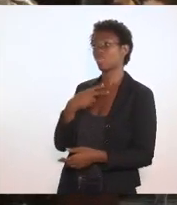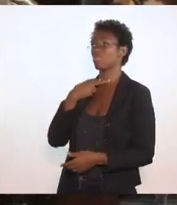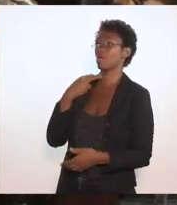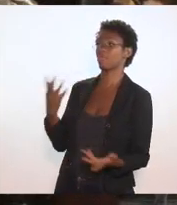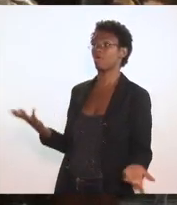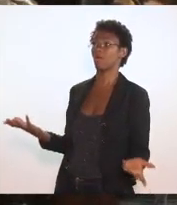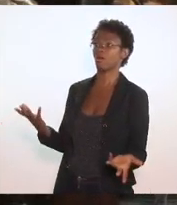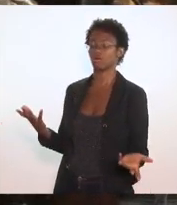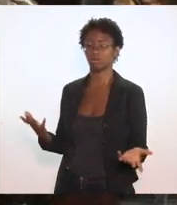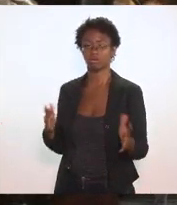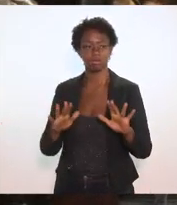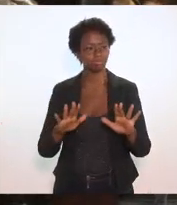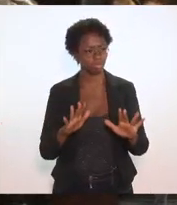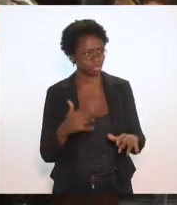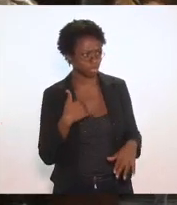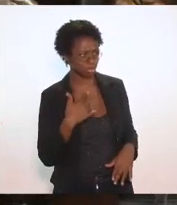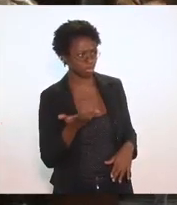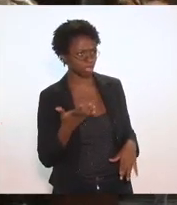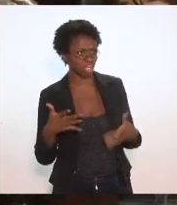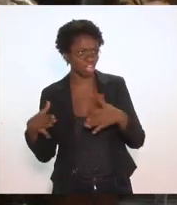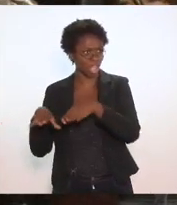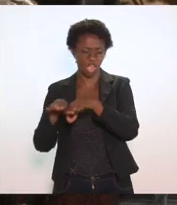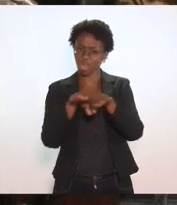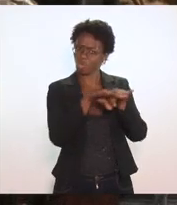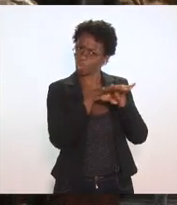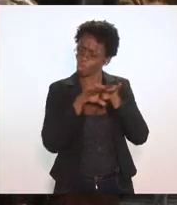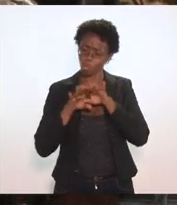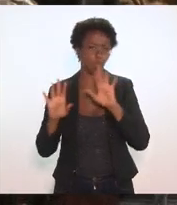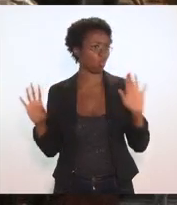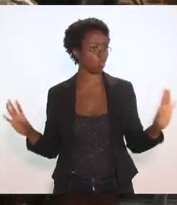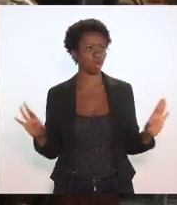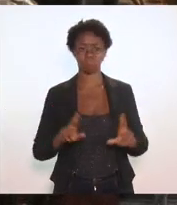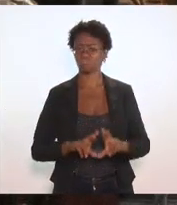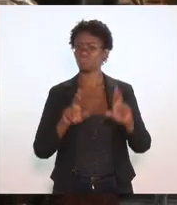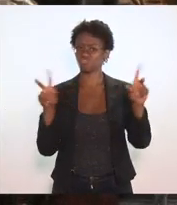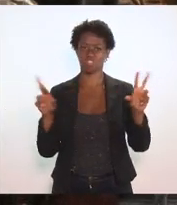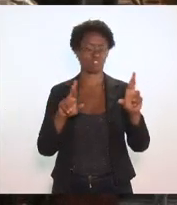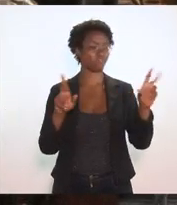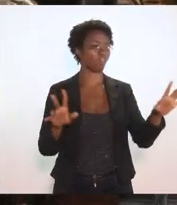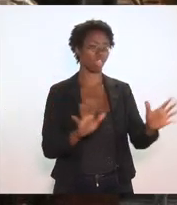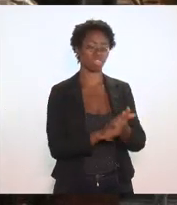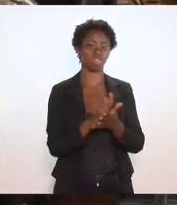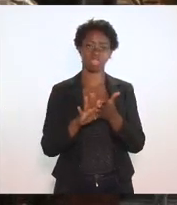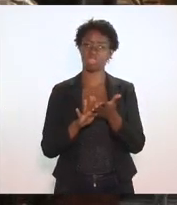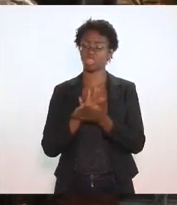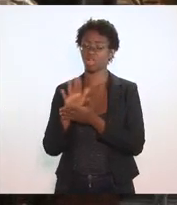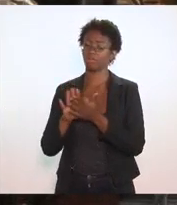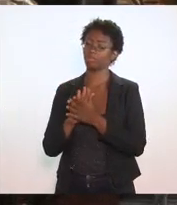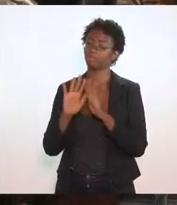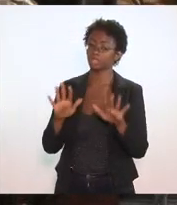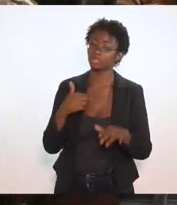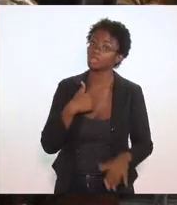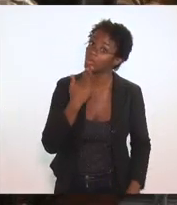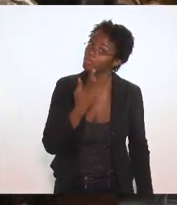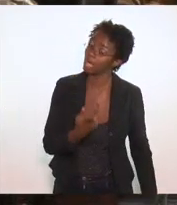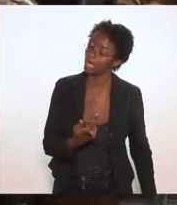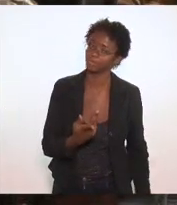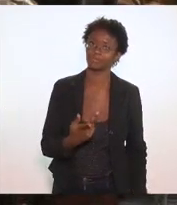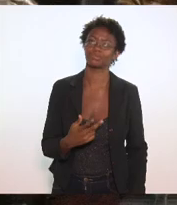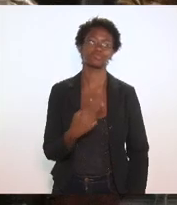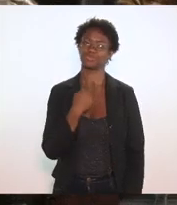gente procura atender todos aqui, da mesma forma, sem fazer distinção de ninguém. Mas aí eu que digo agora, assim não